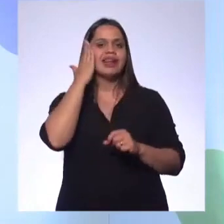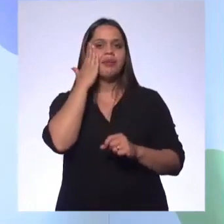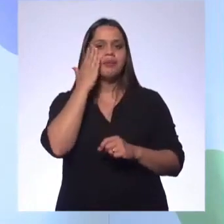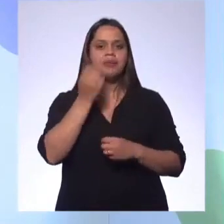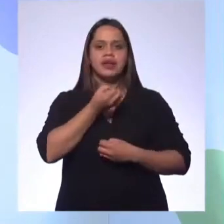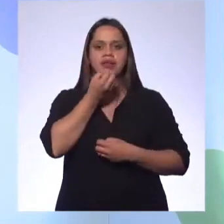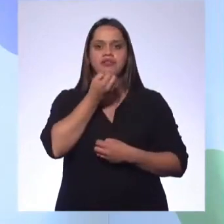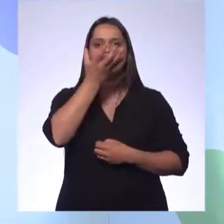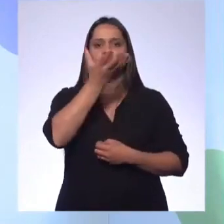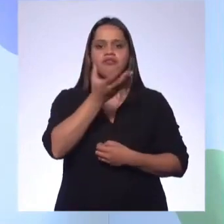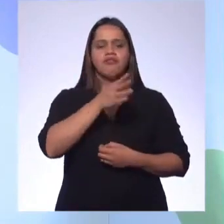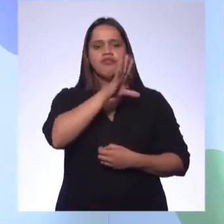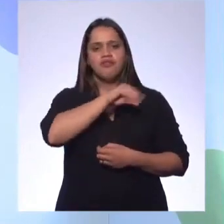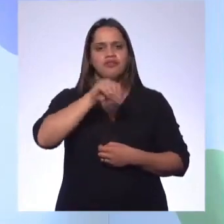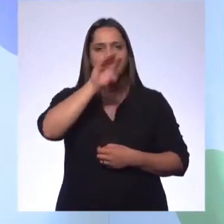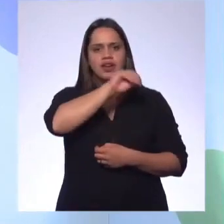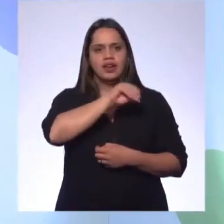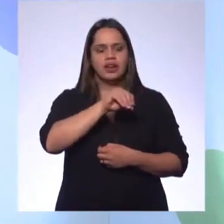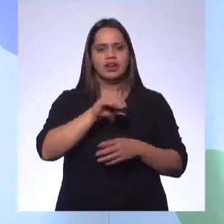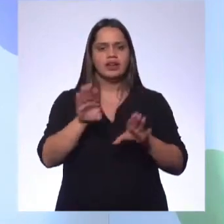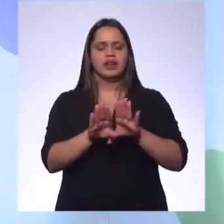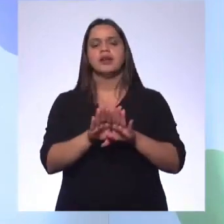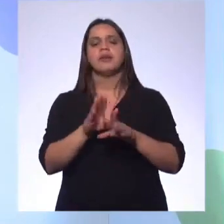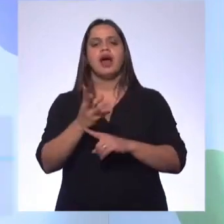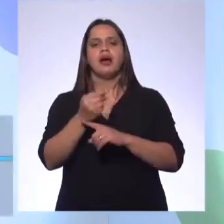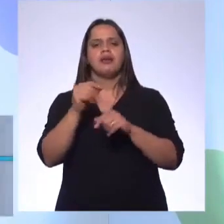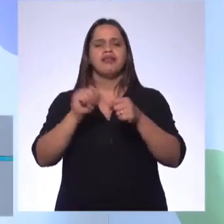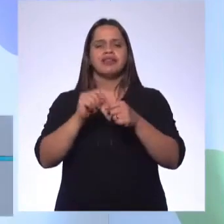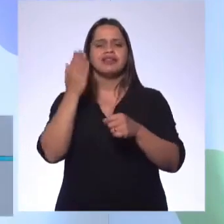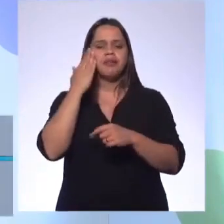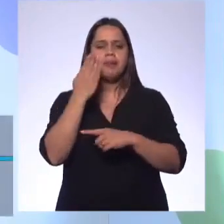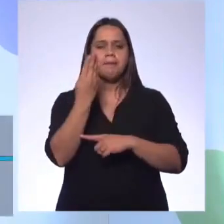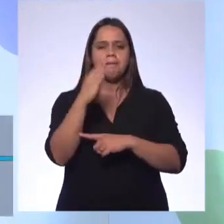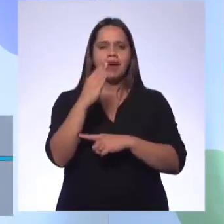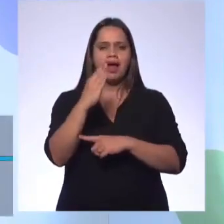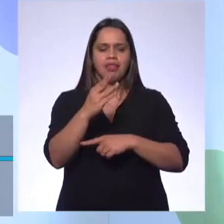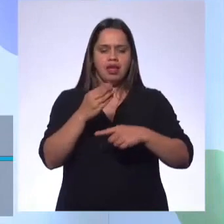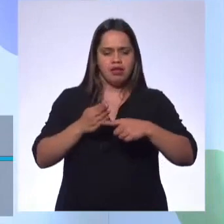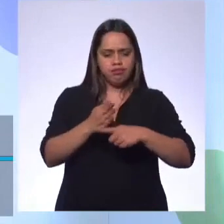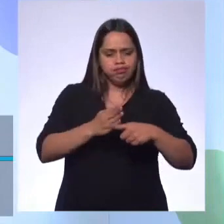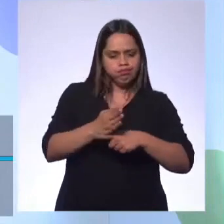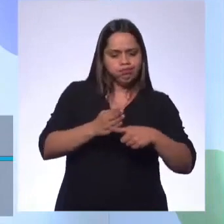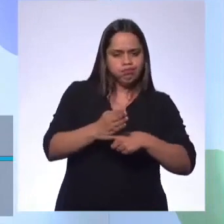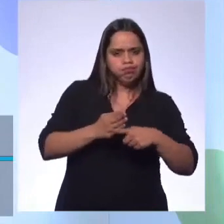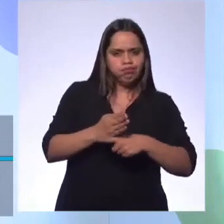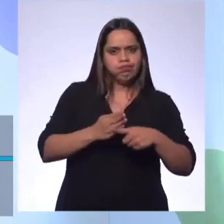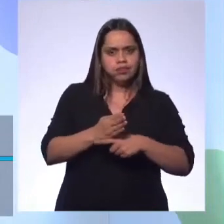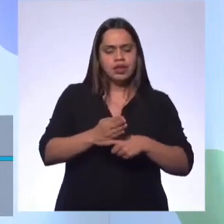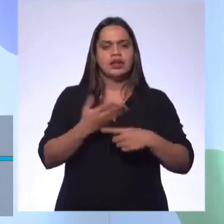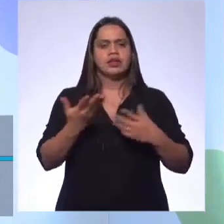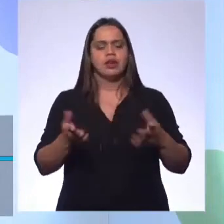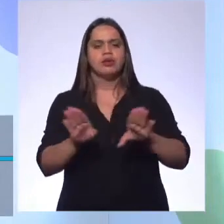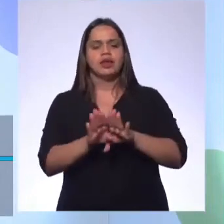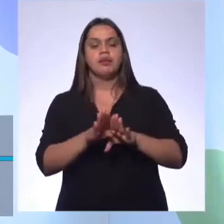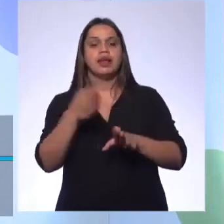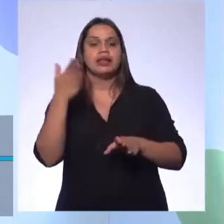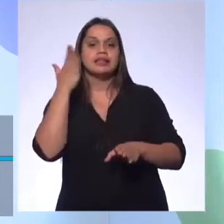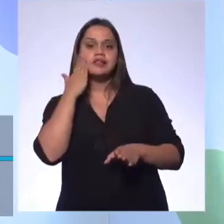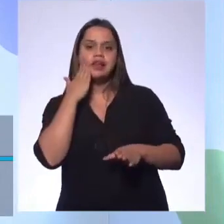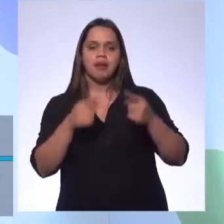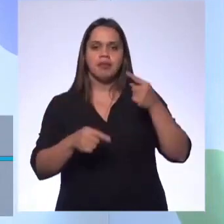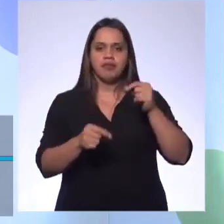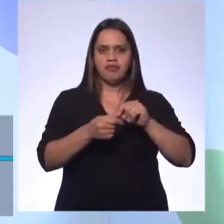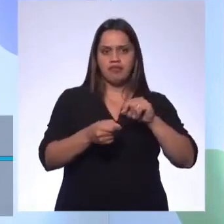né? A arte da marcenaria está relacionado com um tipo de saber fazer, né?